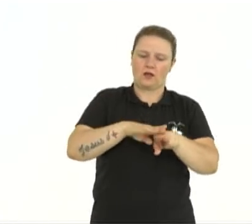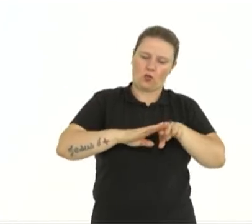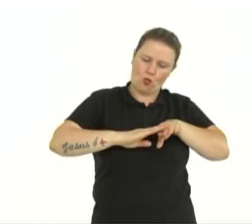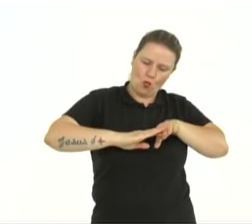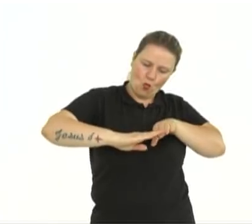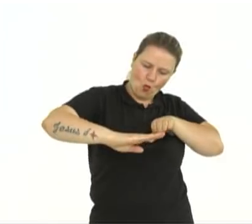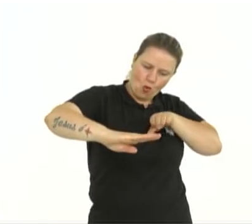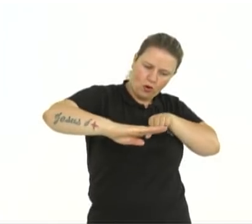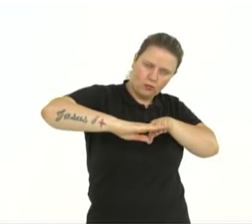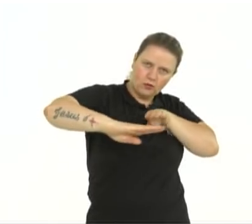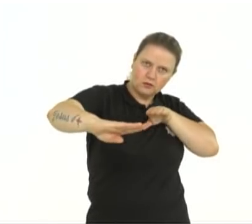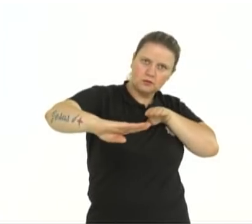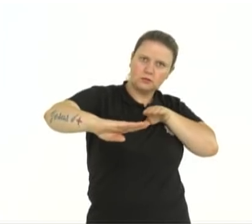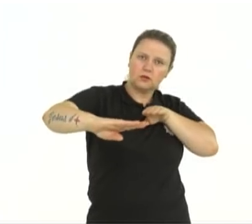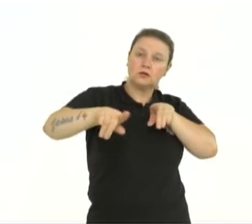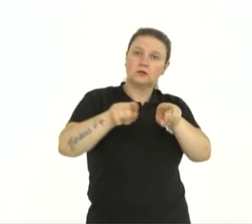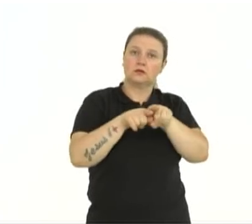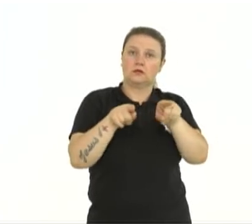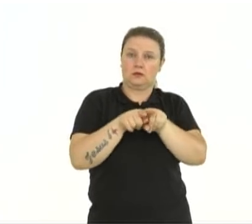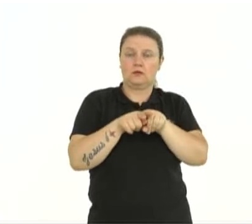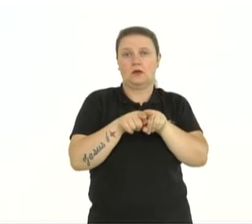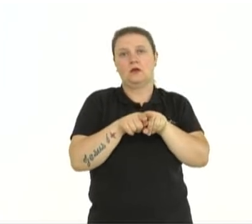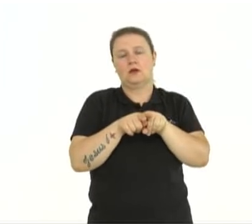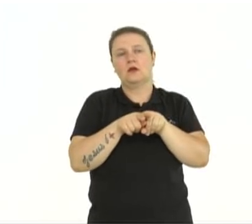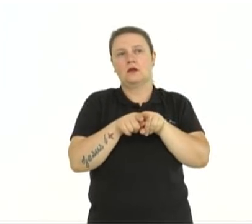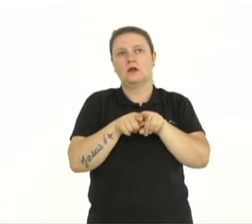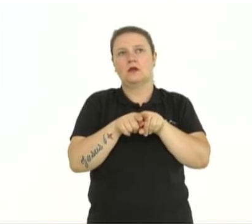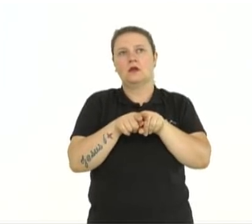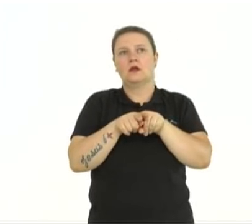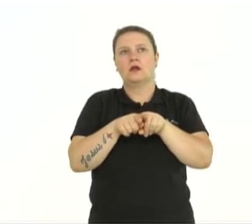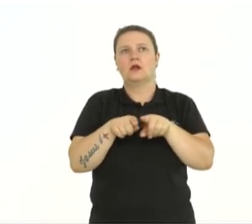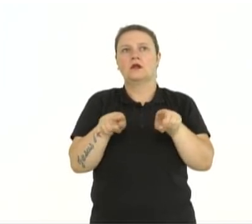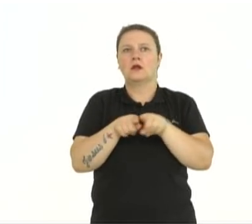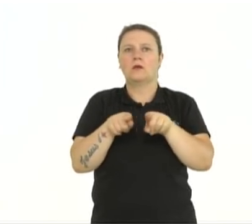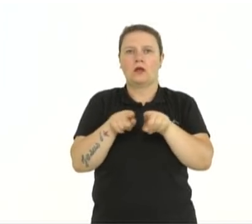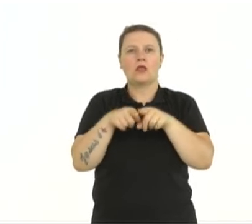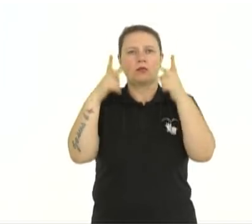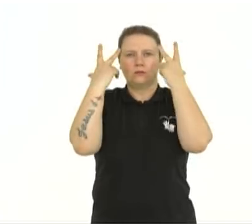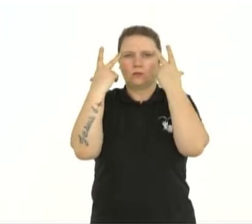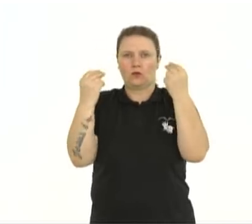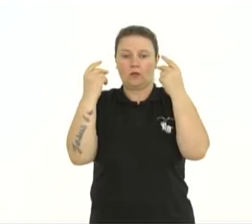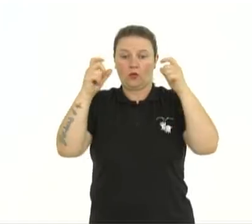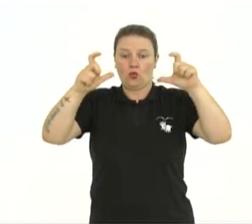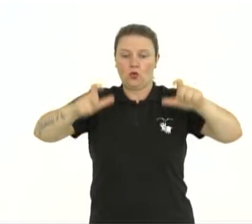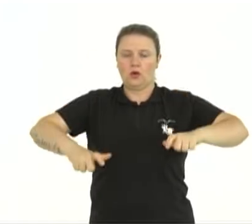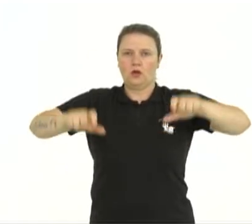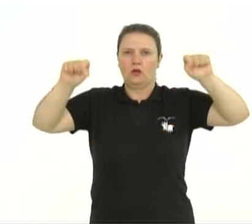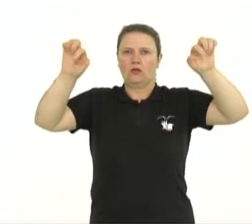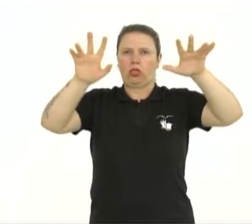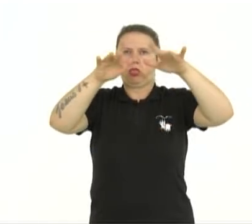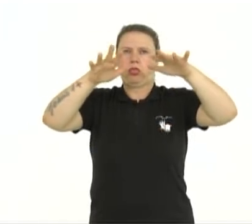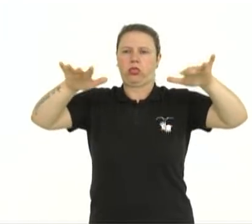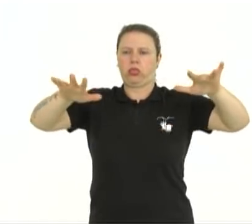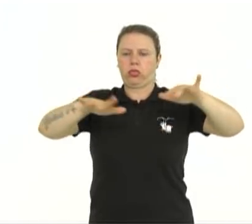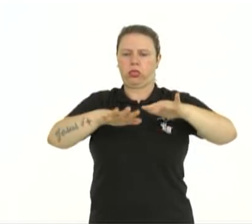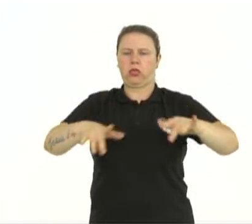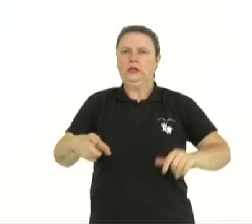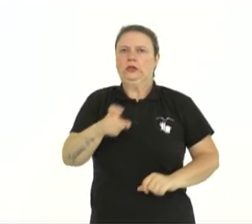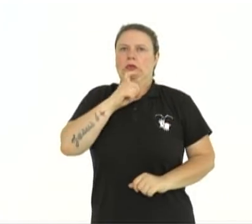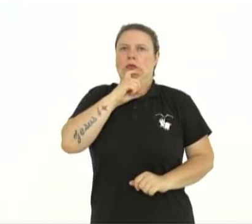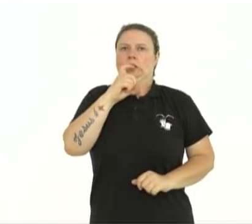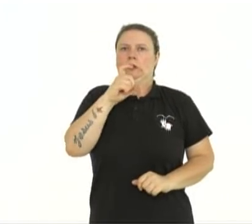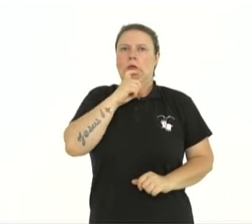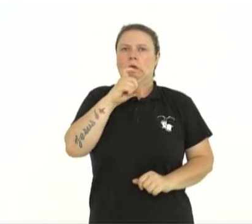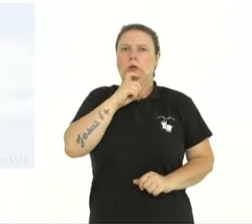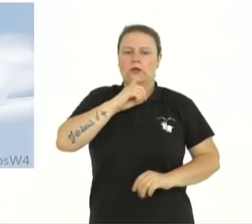prancha, sobre uma superfície uma prancha sobre superfícies com neve, de encostas e montanhas.